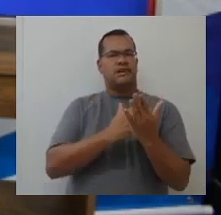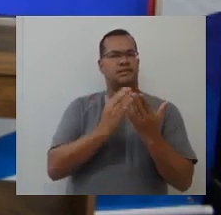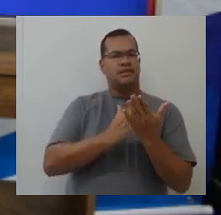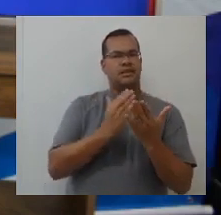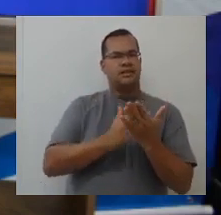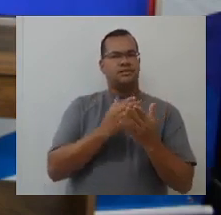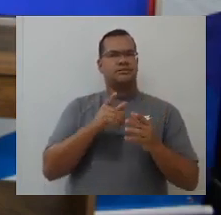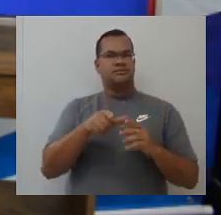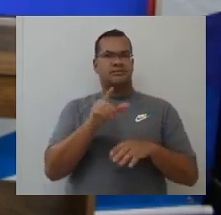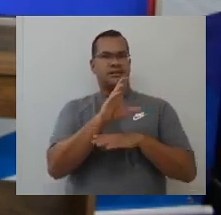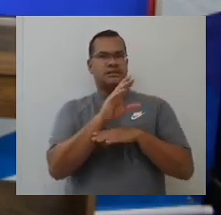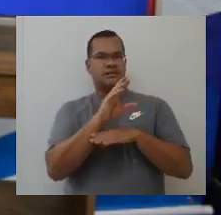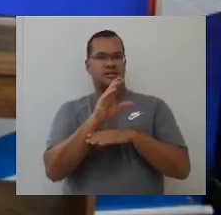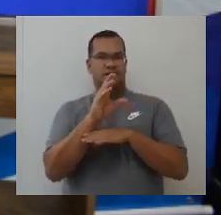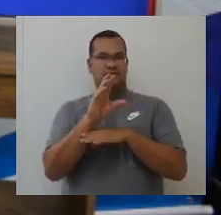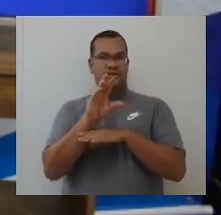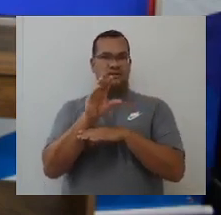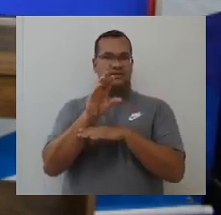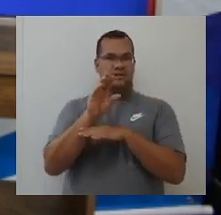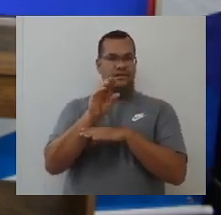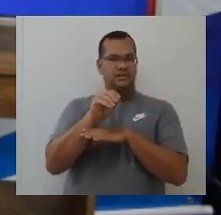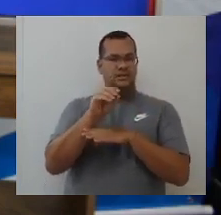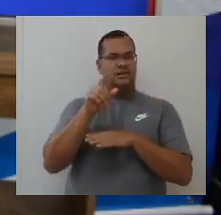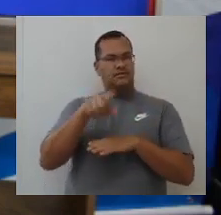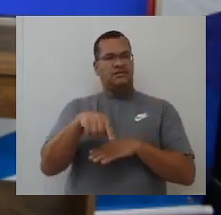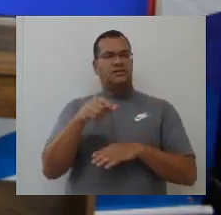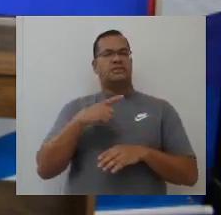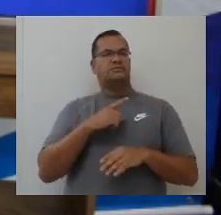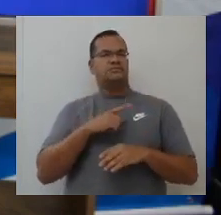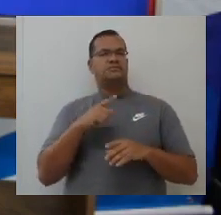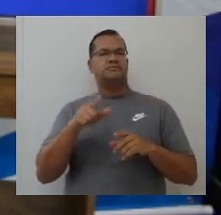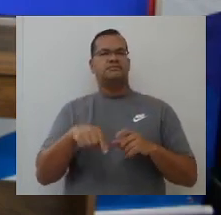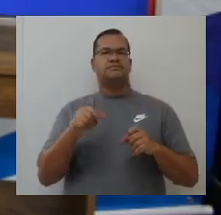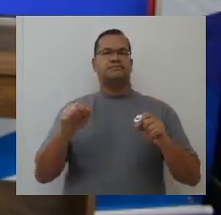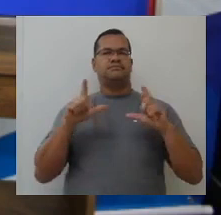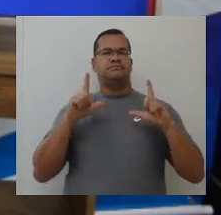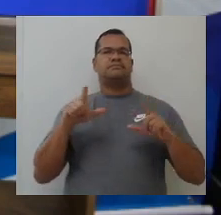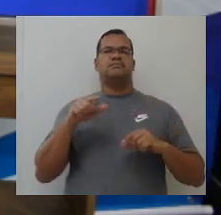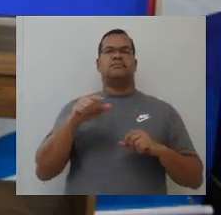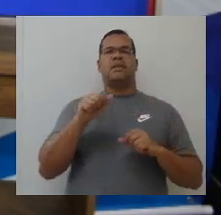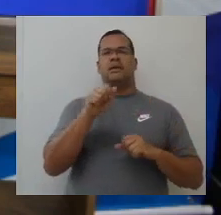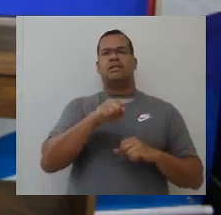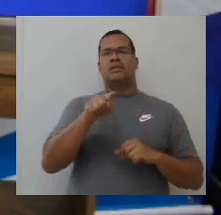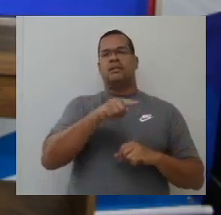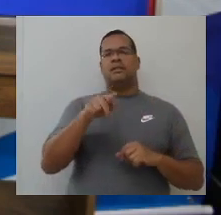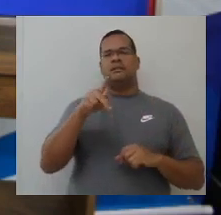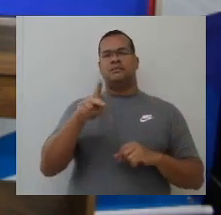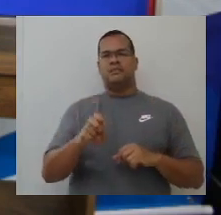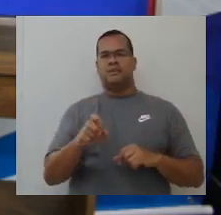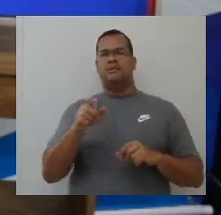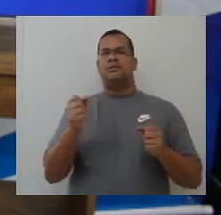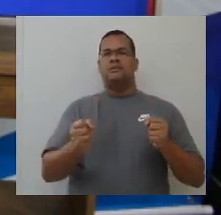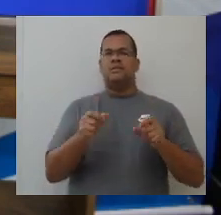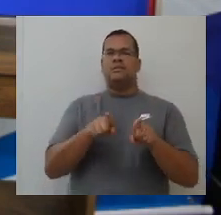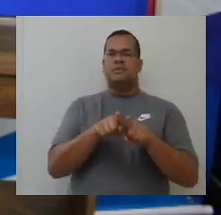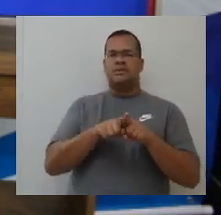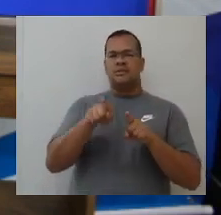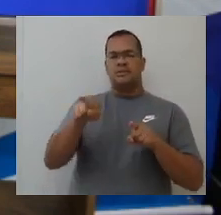lembrando, tira foto, tá? Marca a gente no Instagram do EducaPE, @educa_pe. Pode marcar o meu Instagram